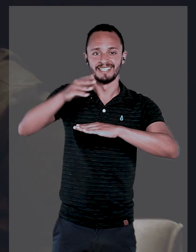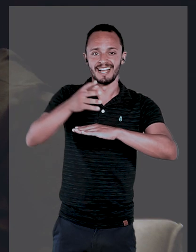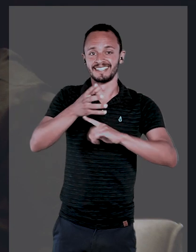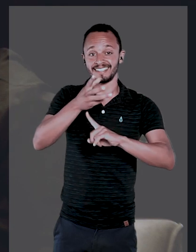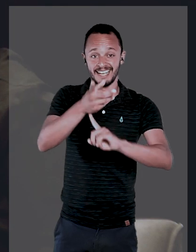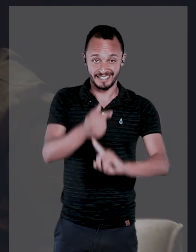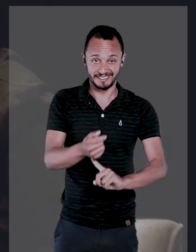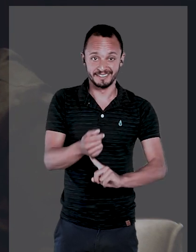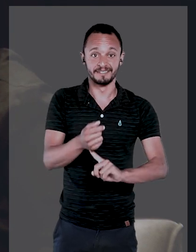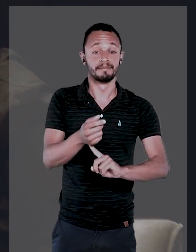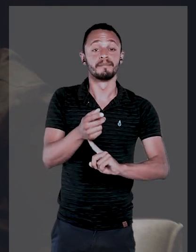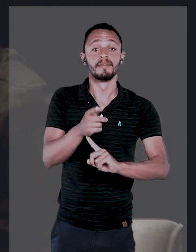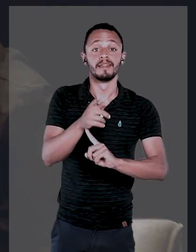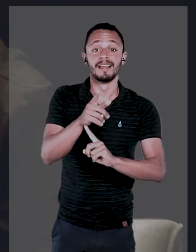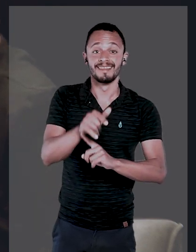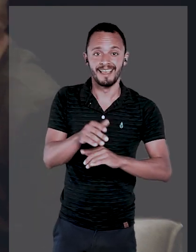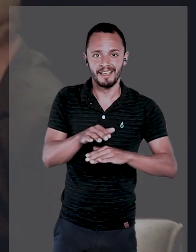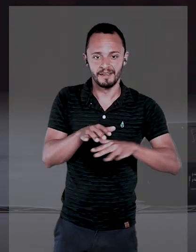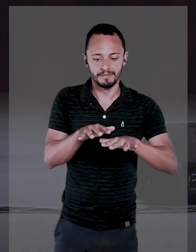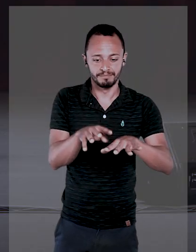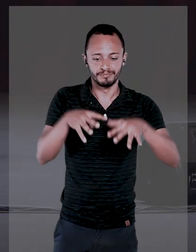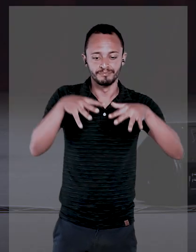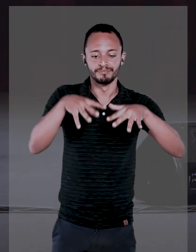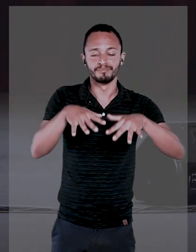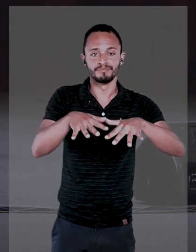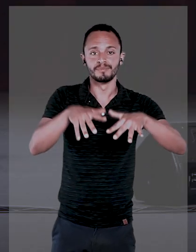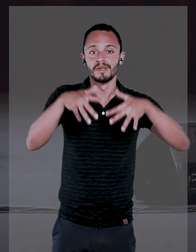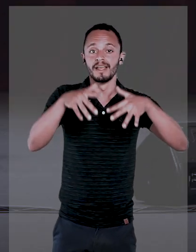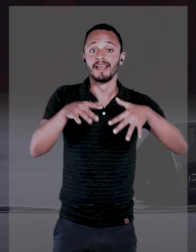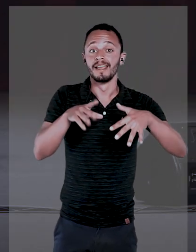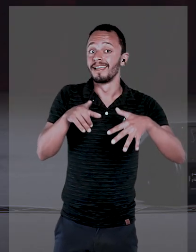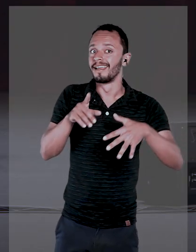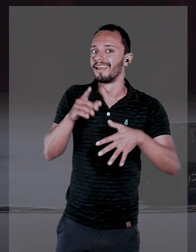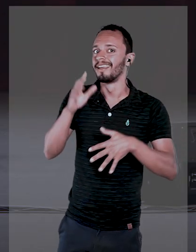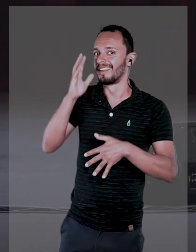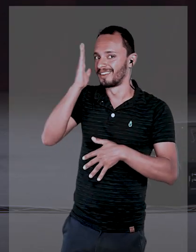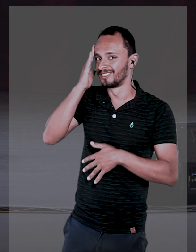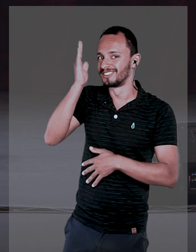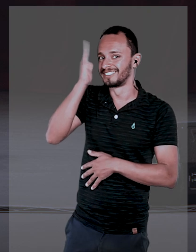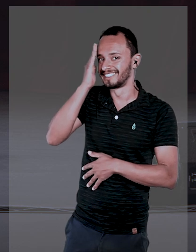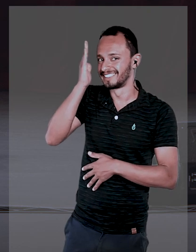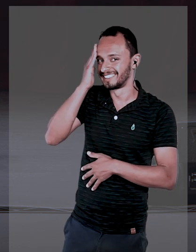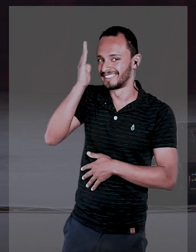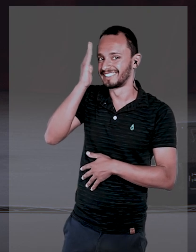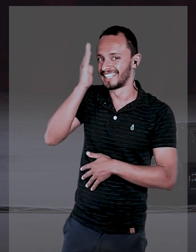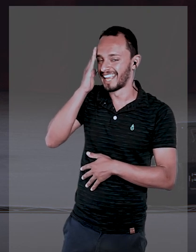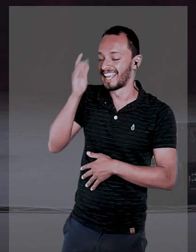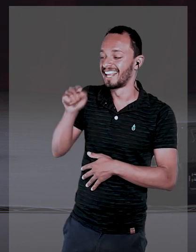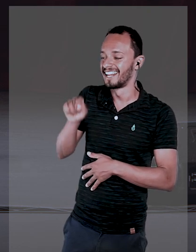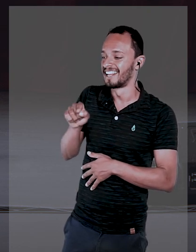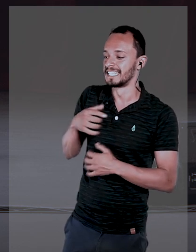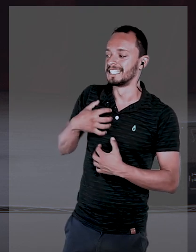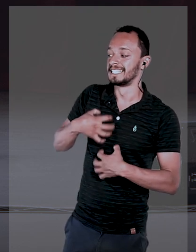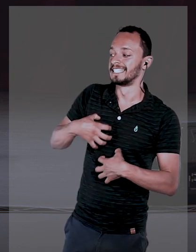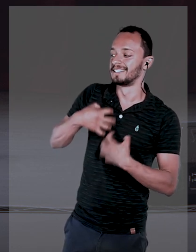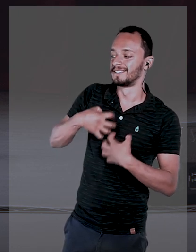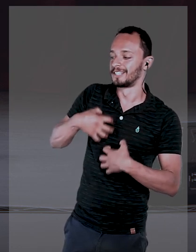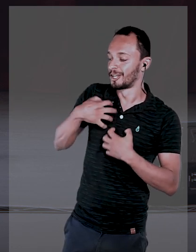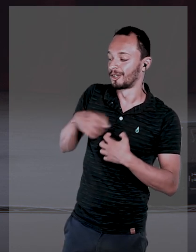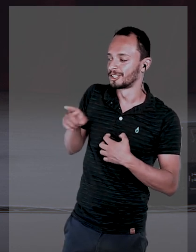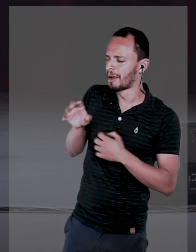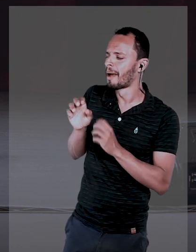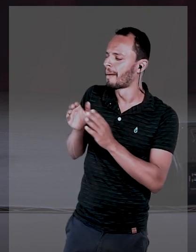da mais recente que ele esteve aqui, Celso, um fado lindo que o Walter Hugo cantou. Eu sei que ele minha vai